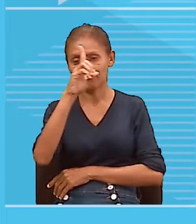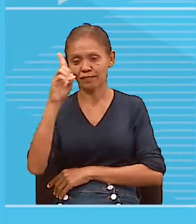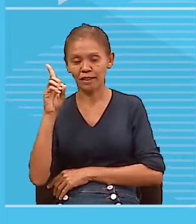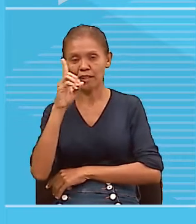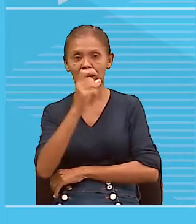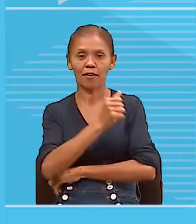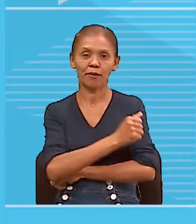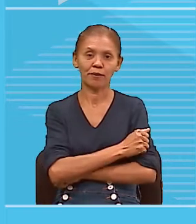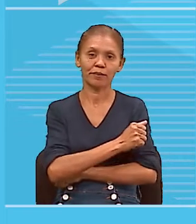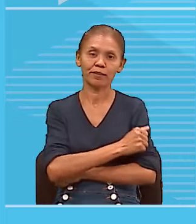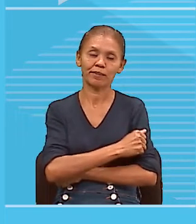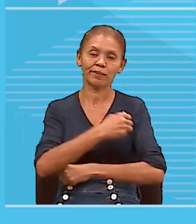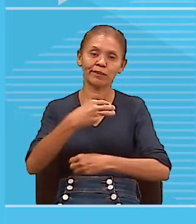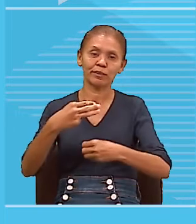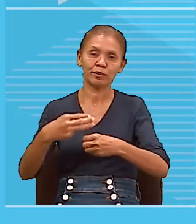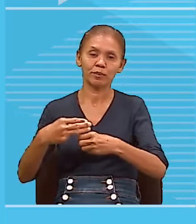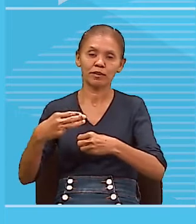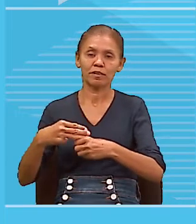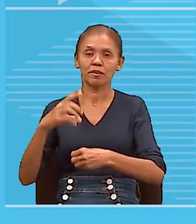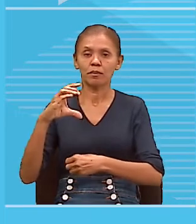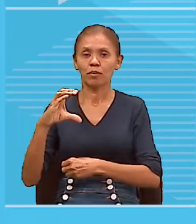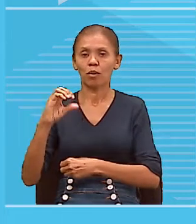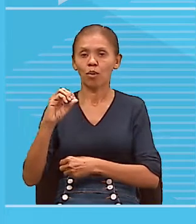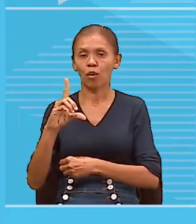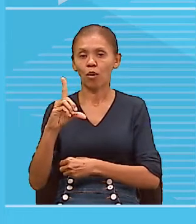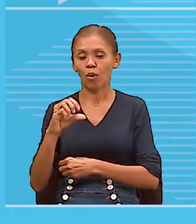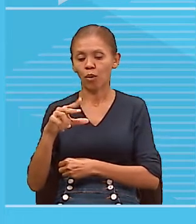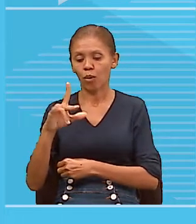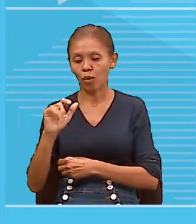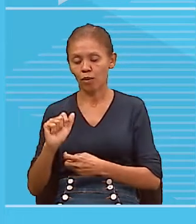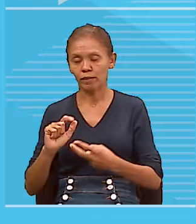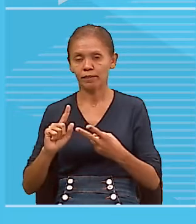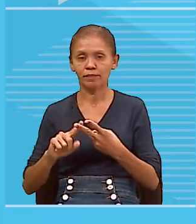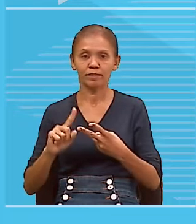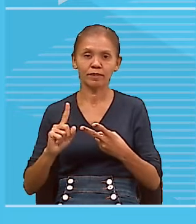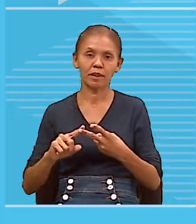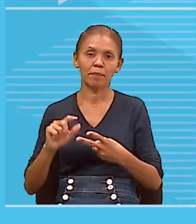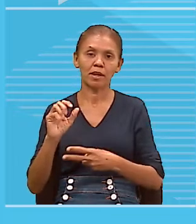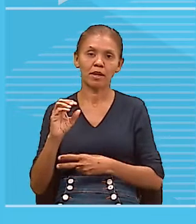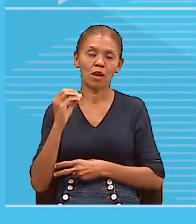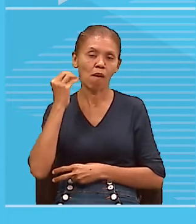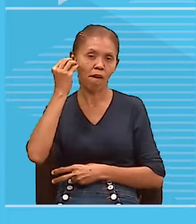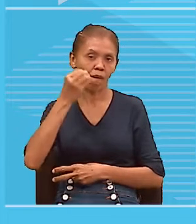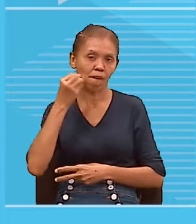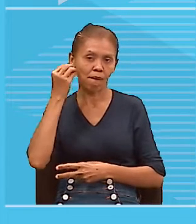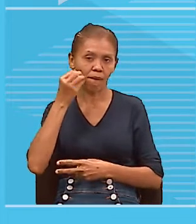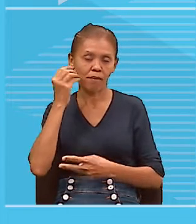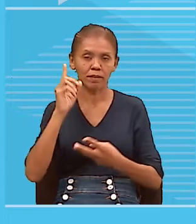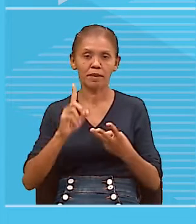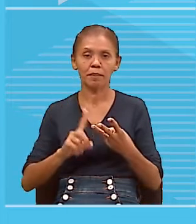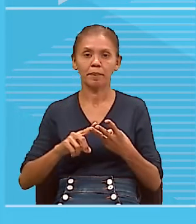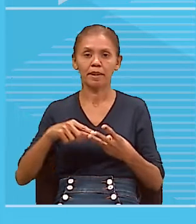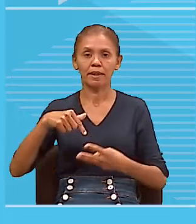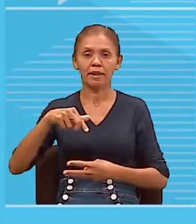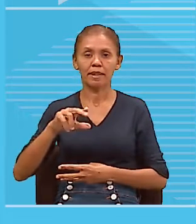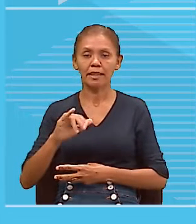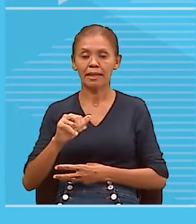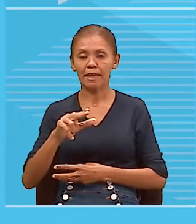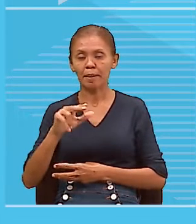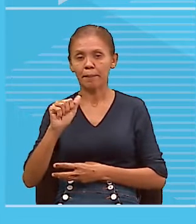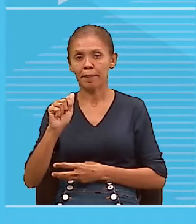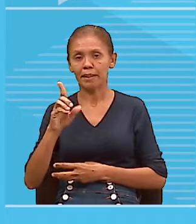o meu povo de Colônia do Gurguéia para o povo que tá em Oeiras muito bom dia para quem tá em Queimada Nova